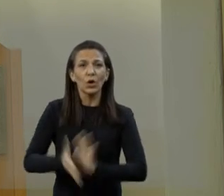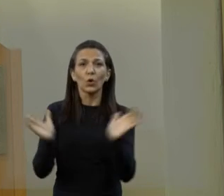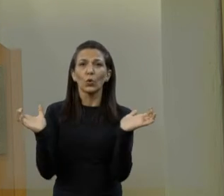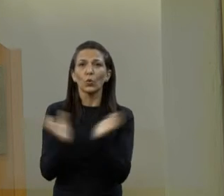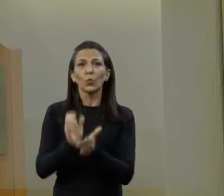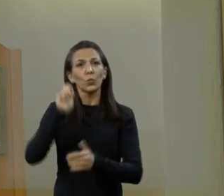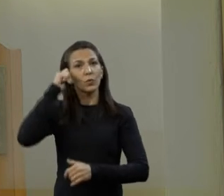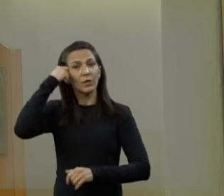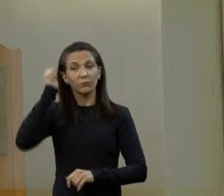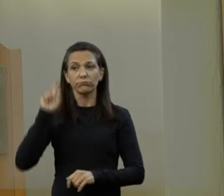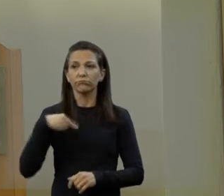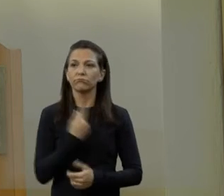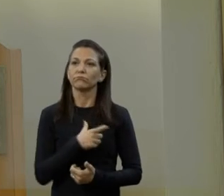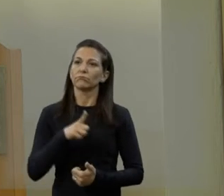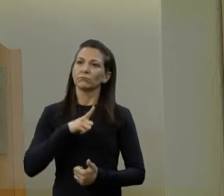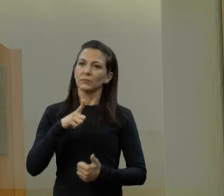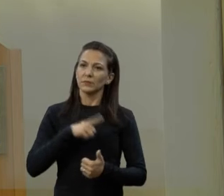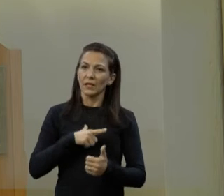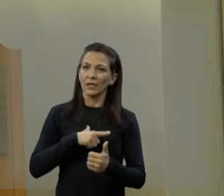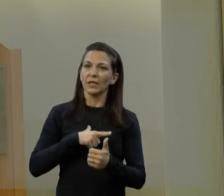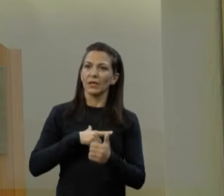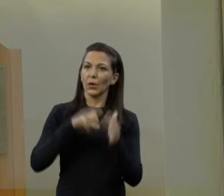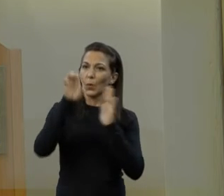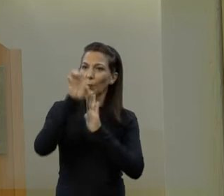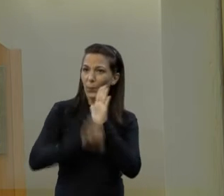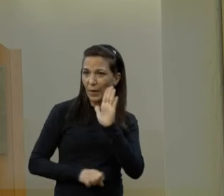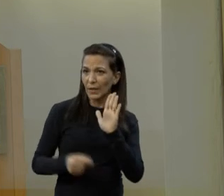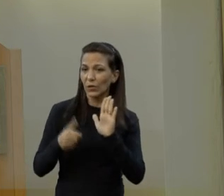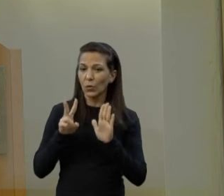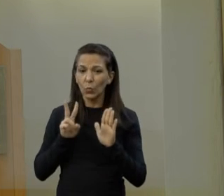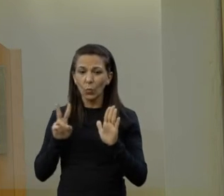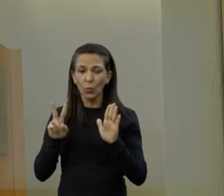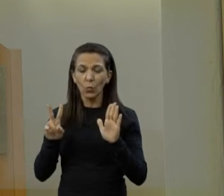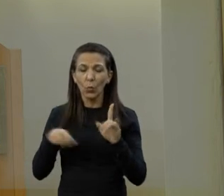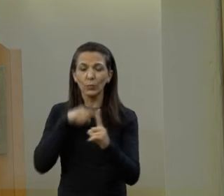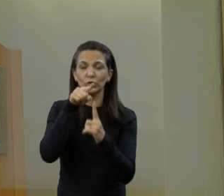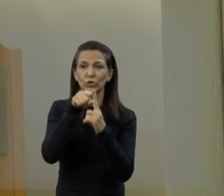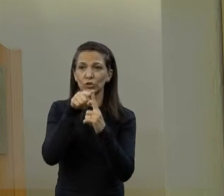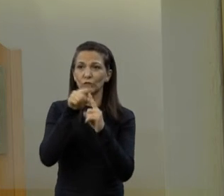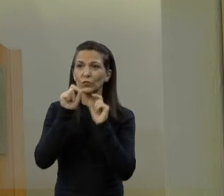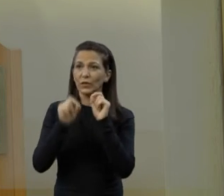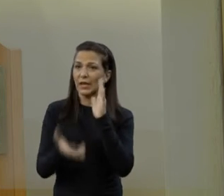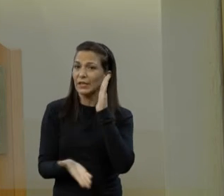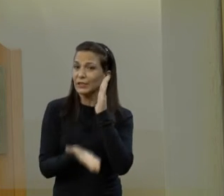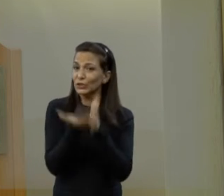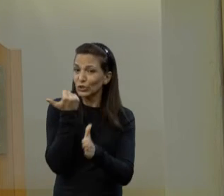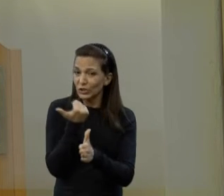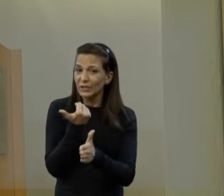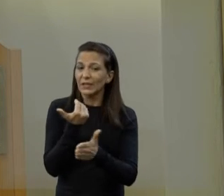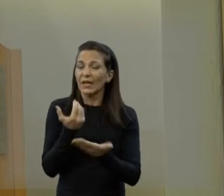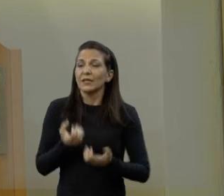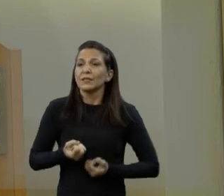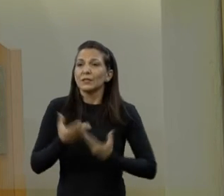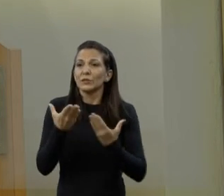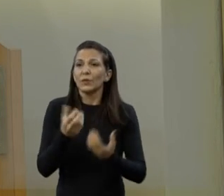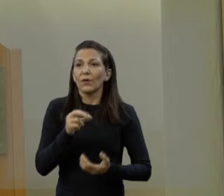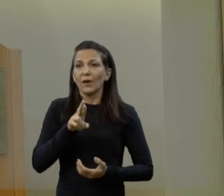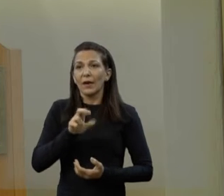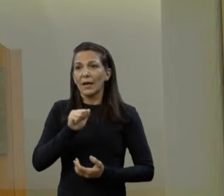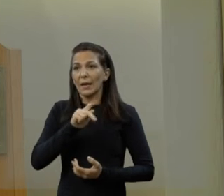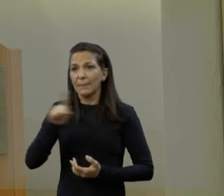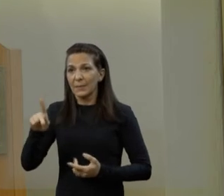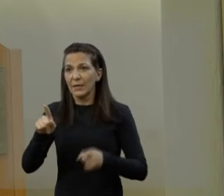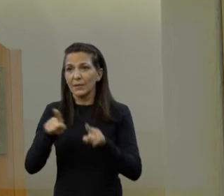e quando a gente traz uma Emenda visando exclusivamente retirar a expressão rap